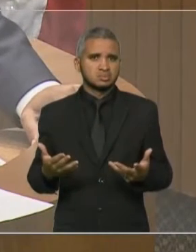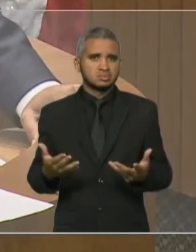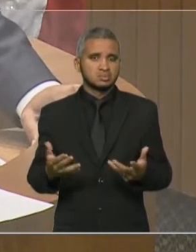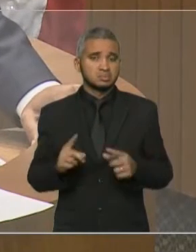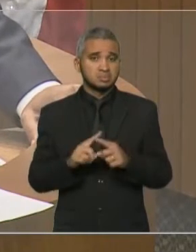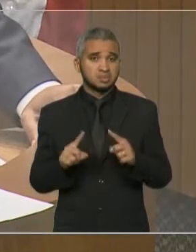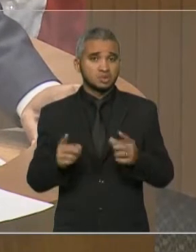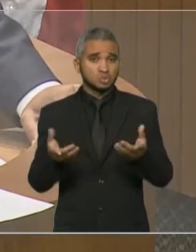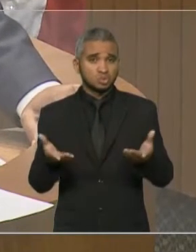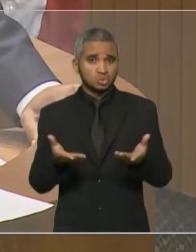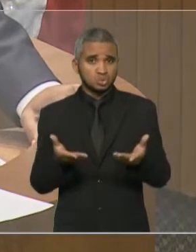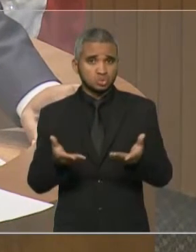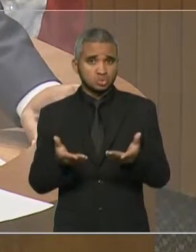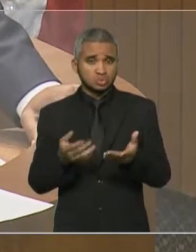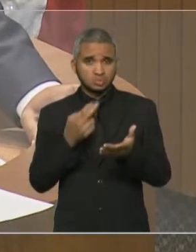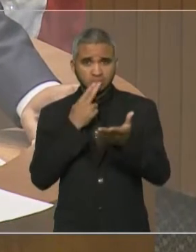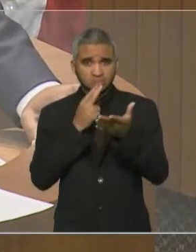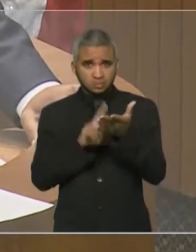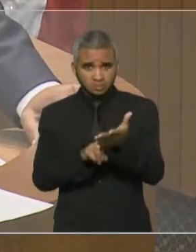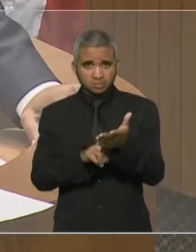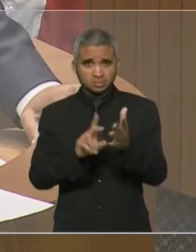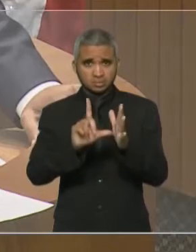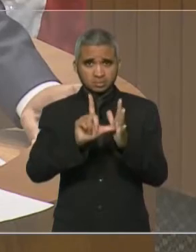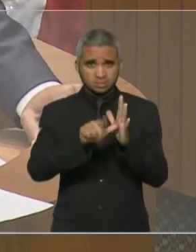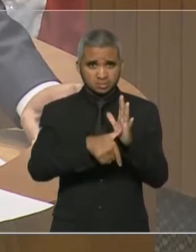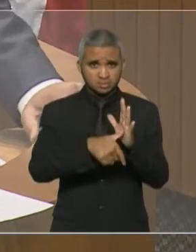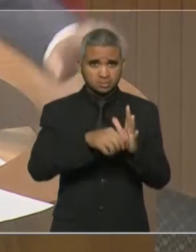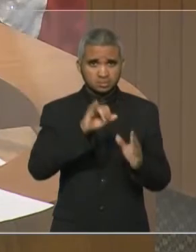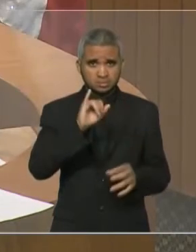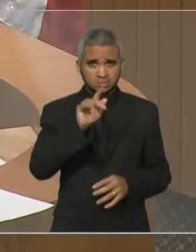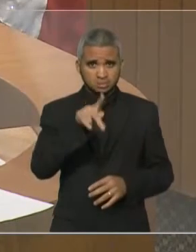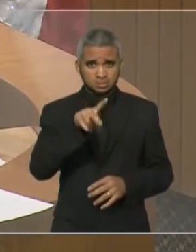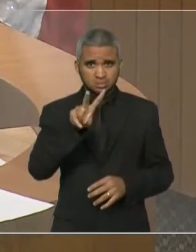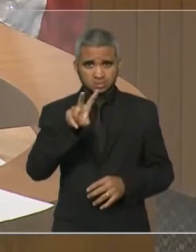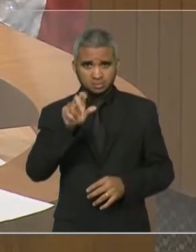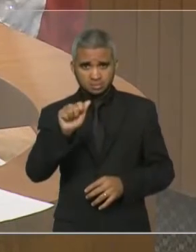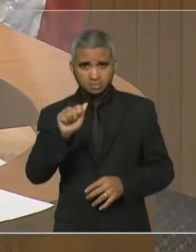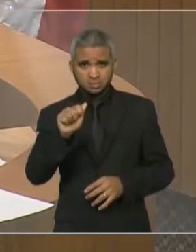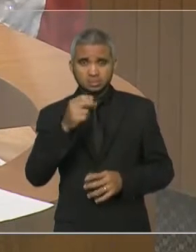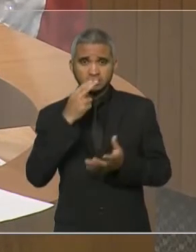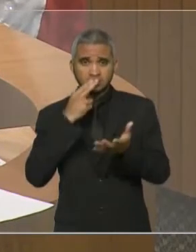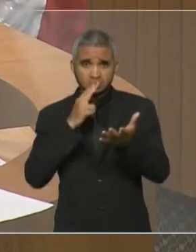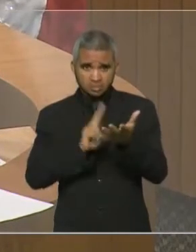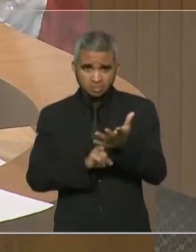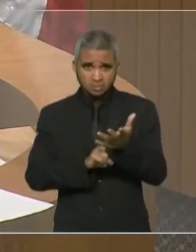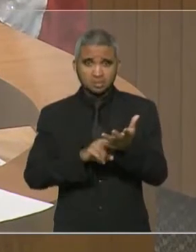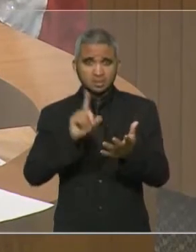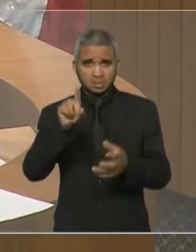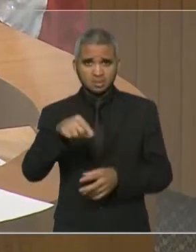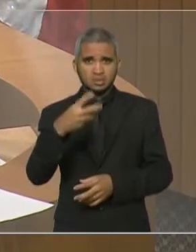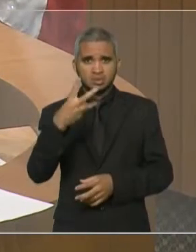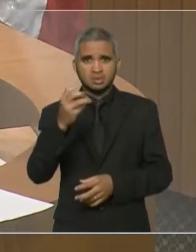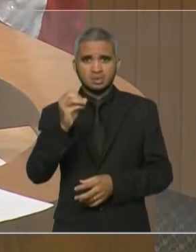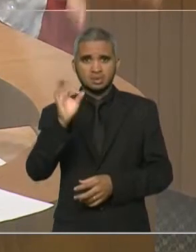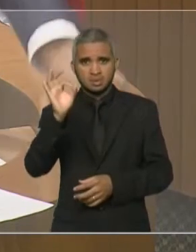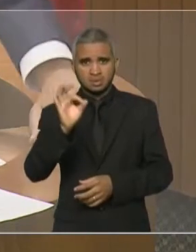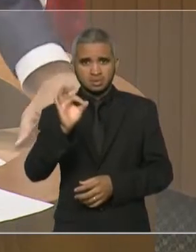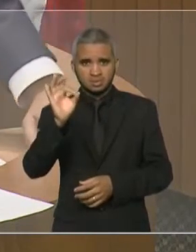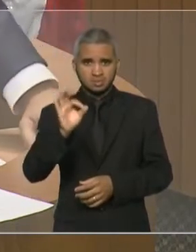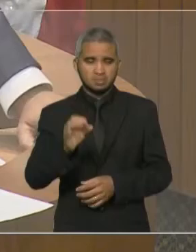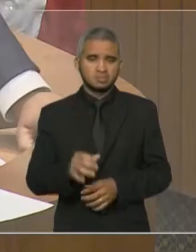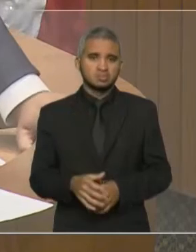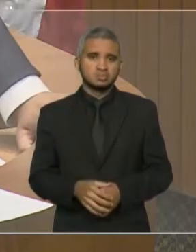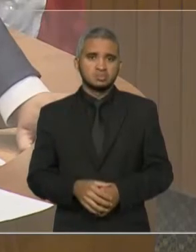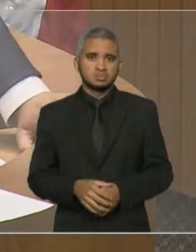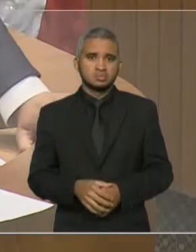Atualmente, as multas por atraso IPVA, a multa já é de 30%. A partir